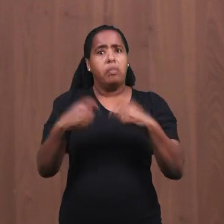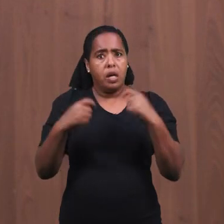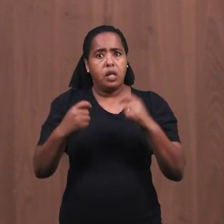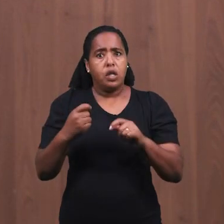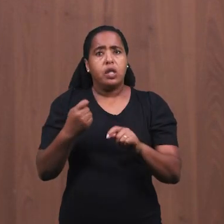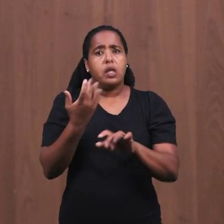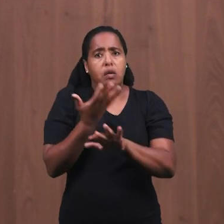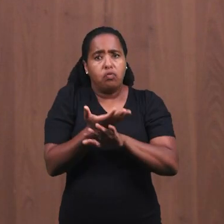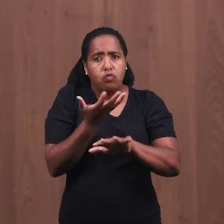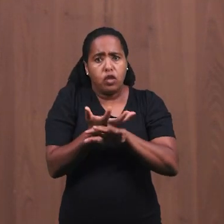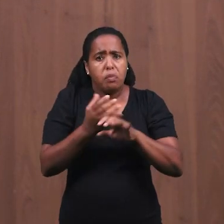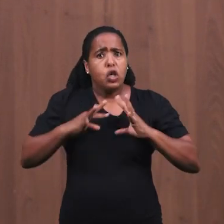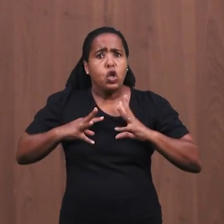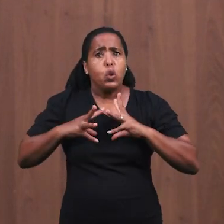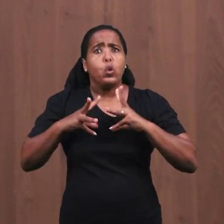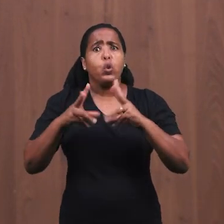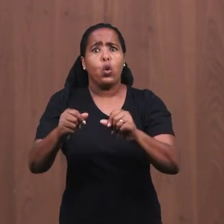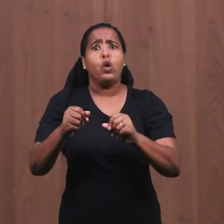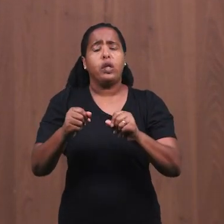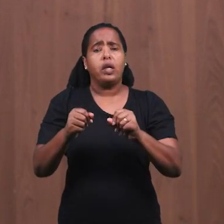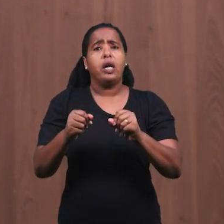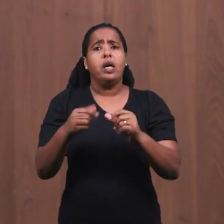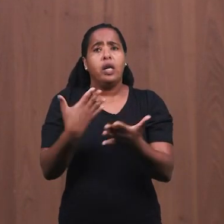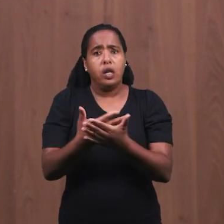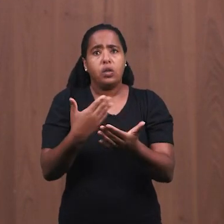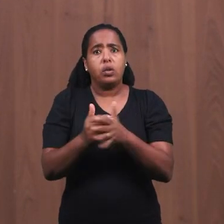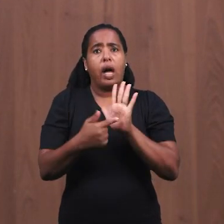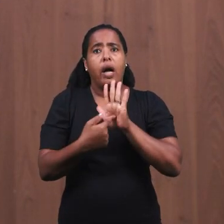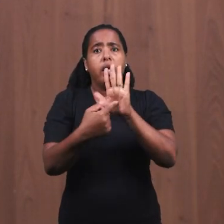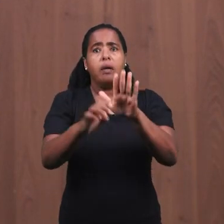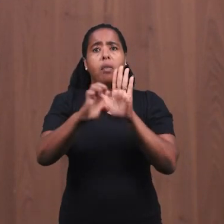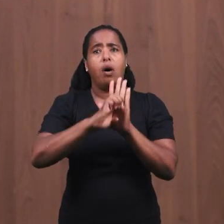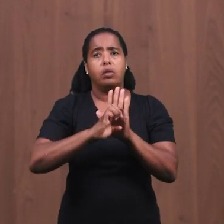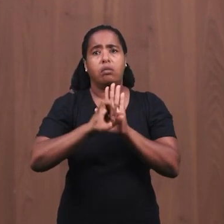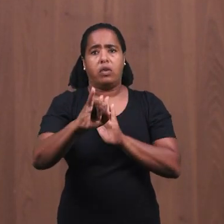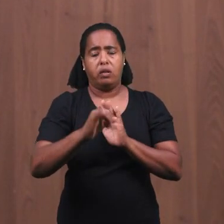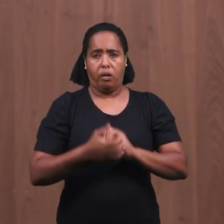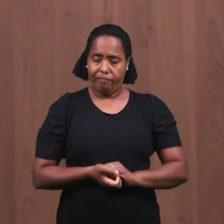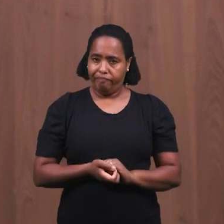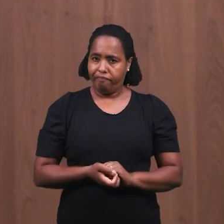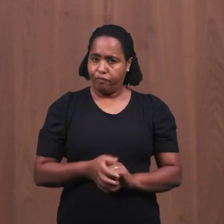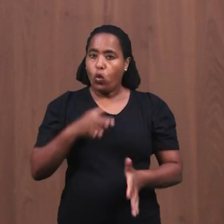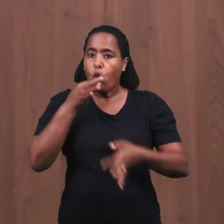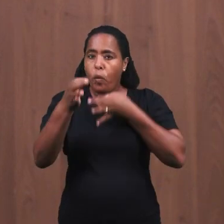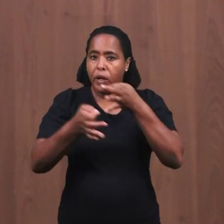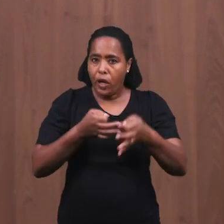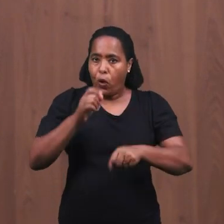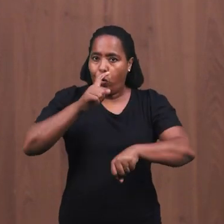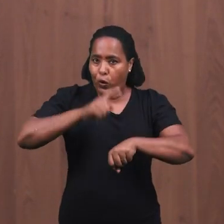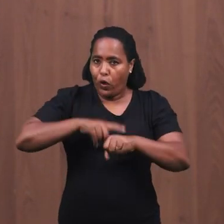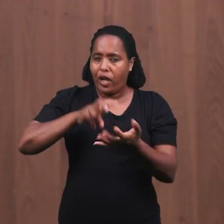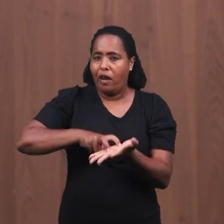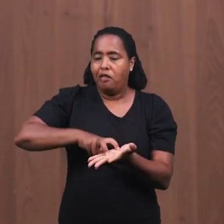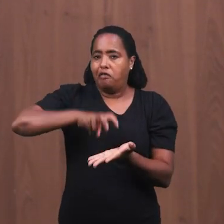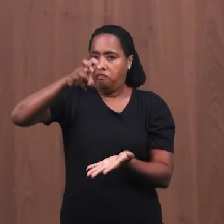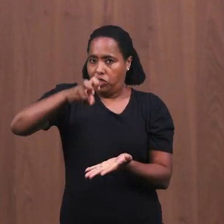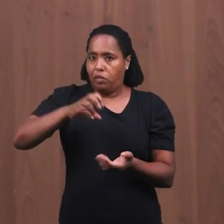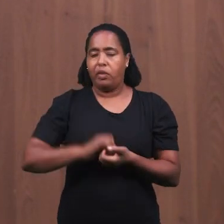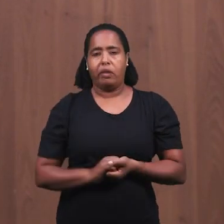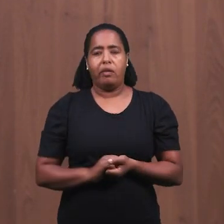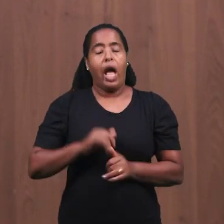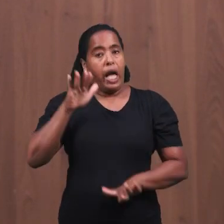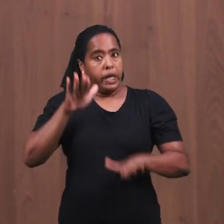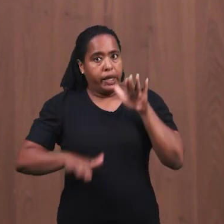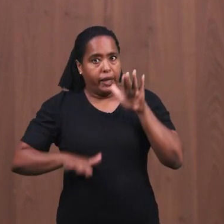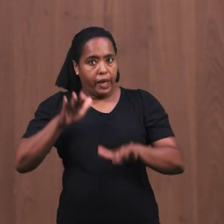todas as disciplinas que constam no edital. Uma sugestão que apresentamos é pela manhã, porém dependerá do horário que